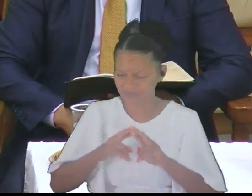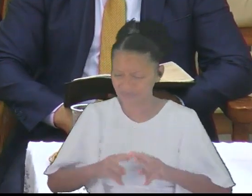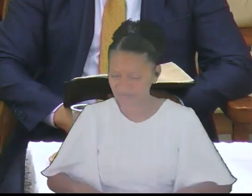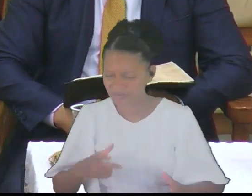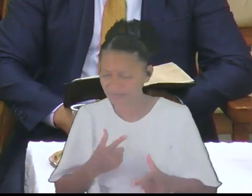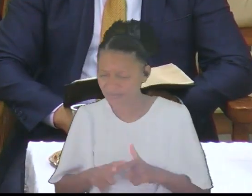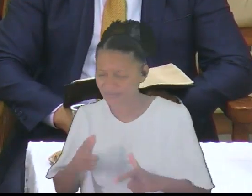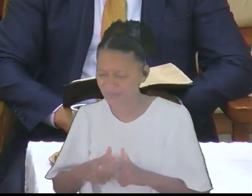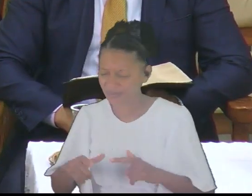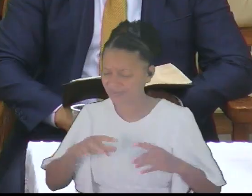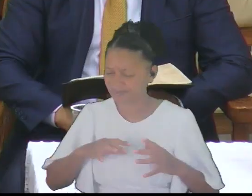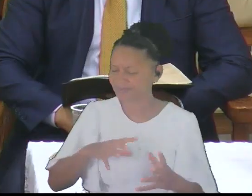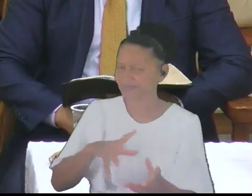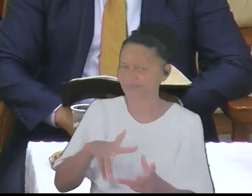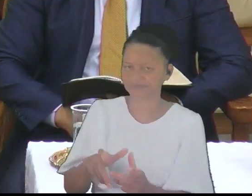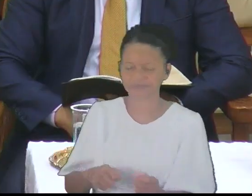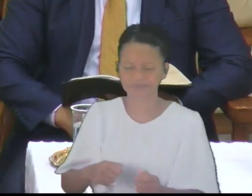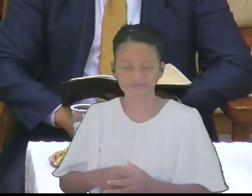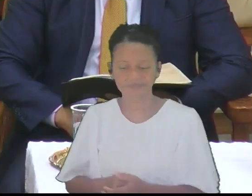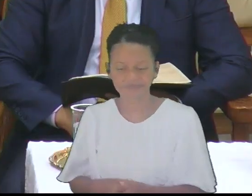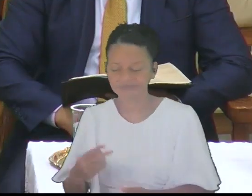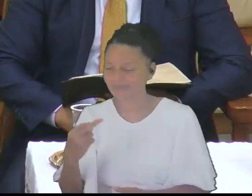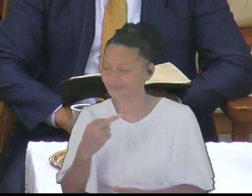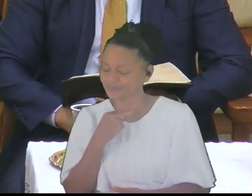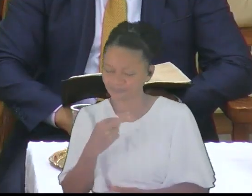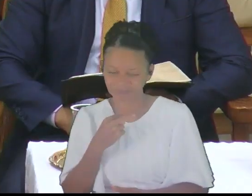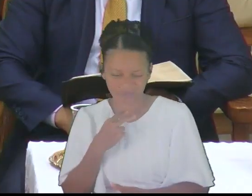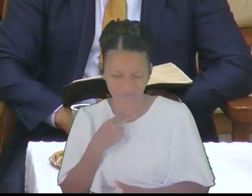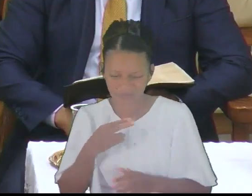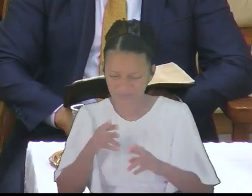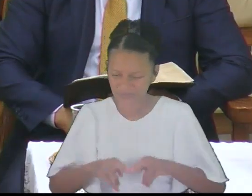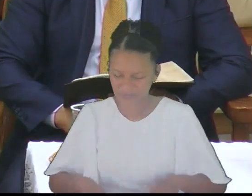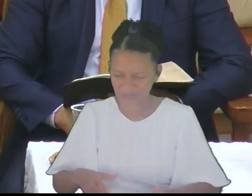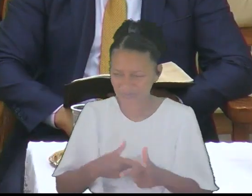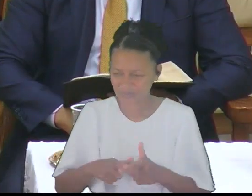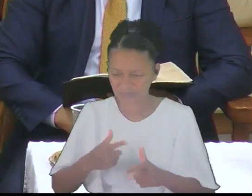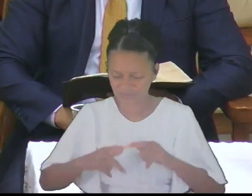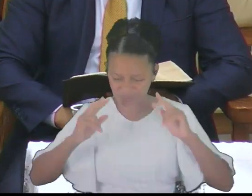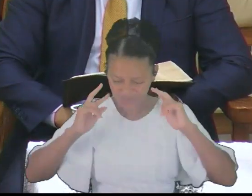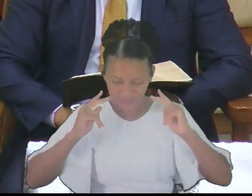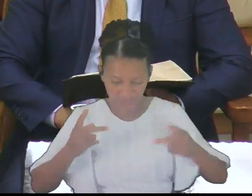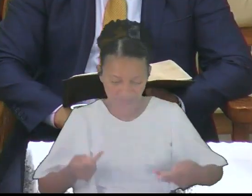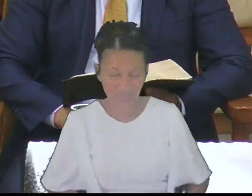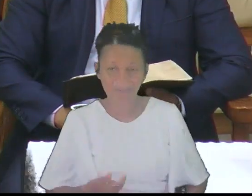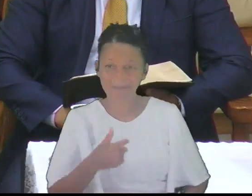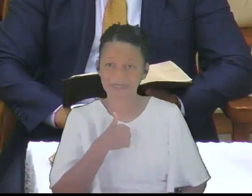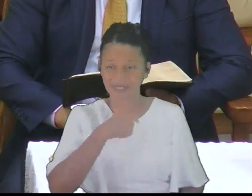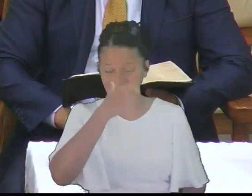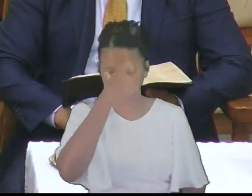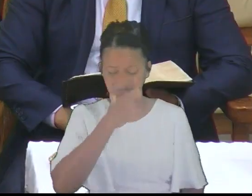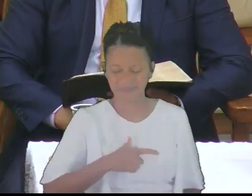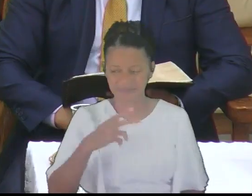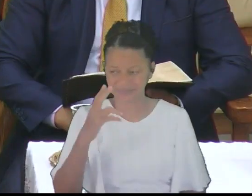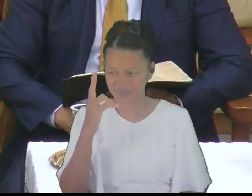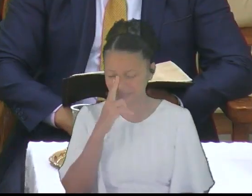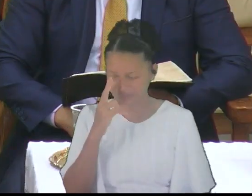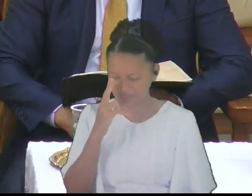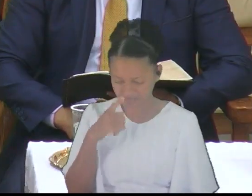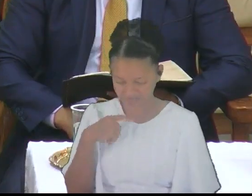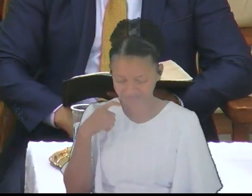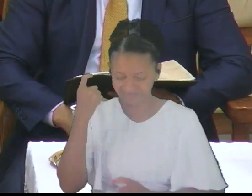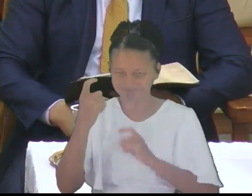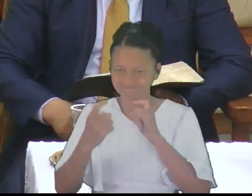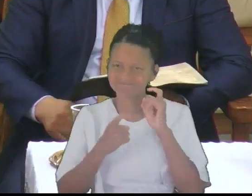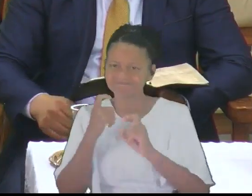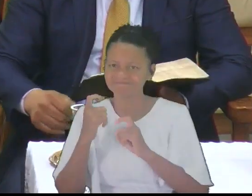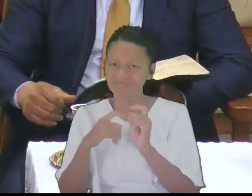do mundo. Eu não posso resolver o problema da humanidade. Mas eu, como cristão, eu tenho que me importar com